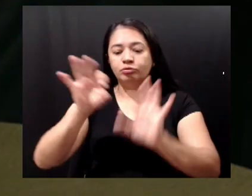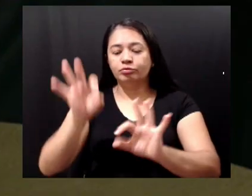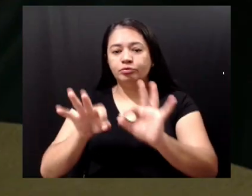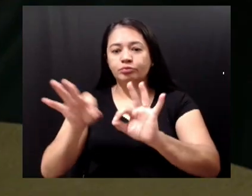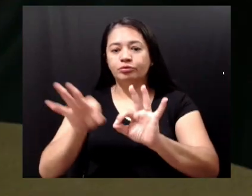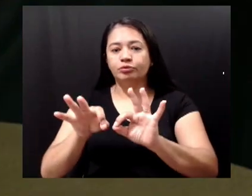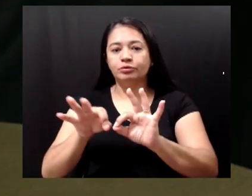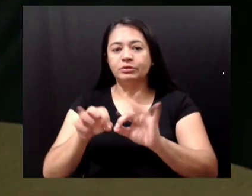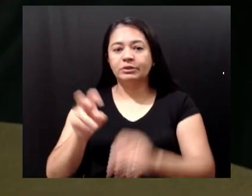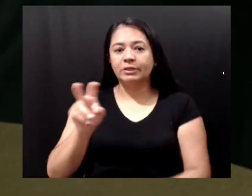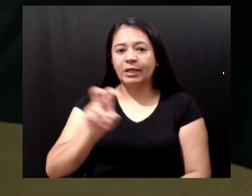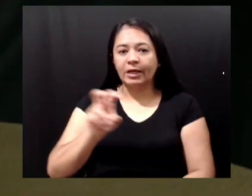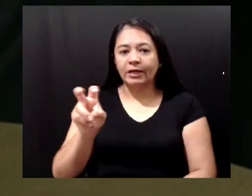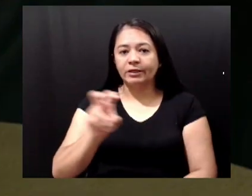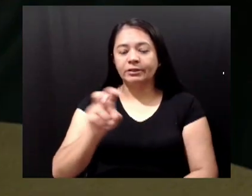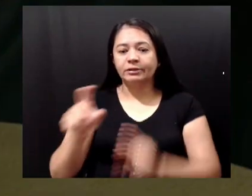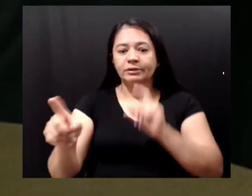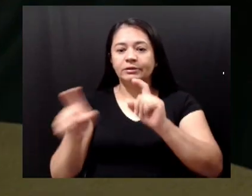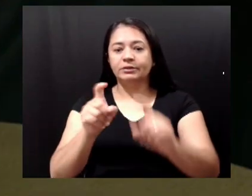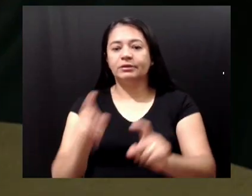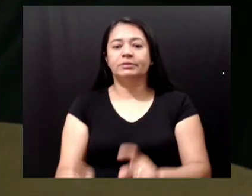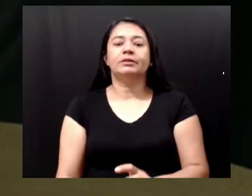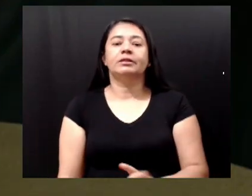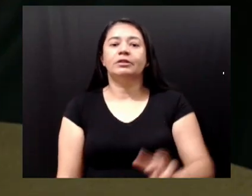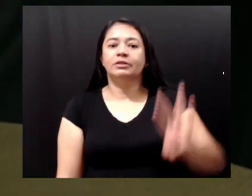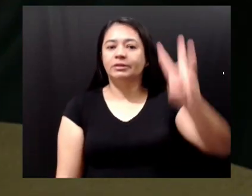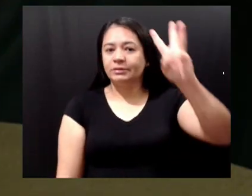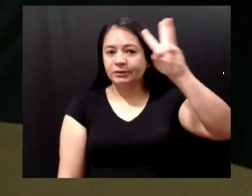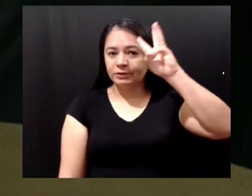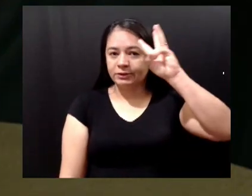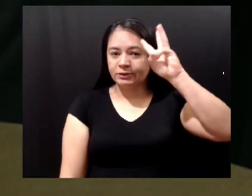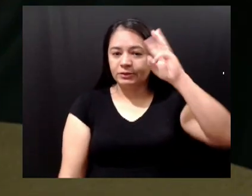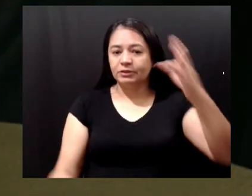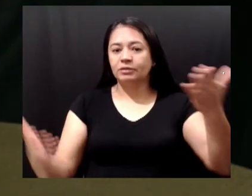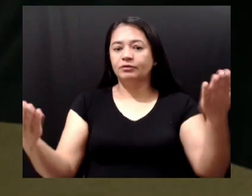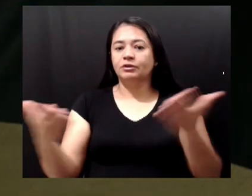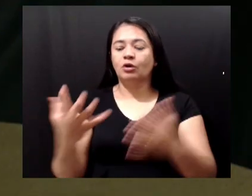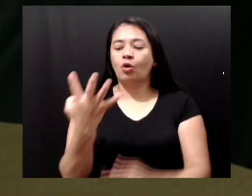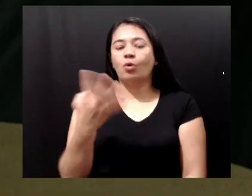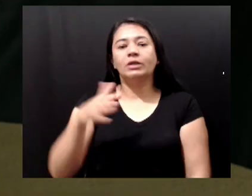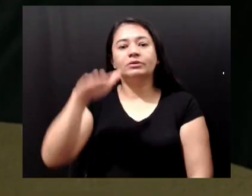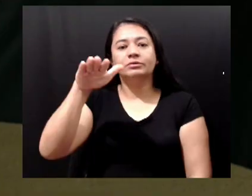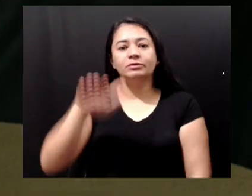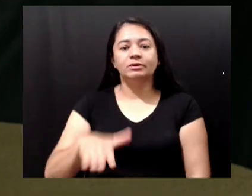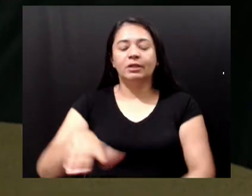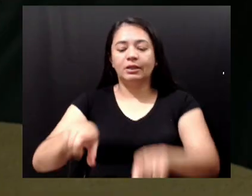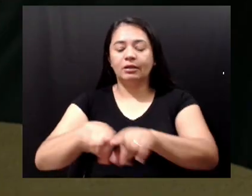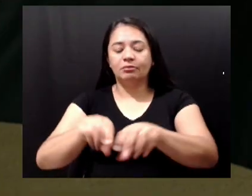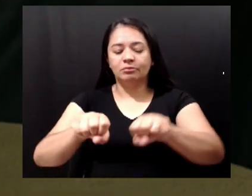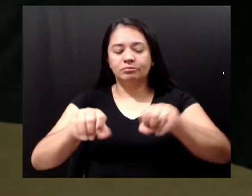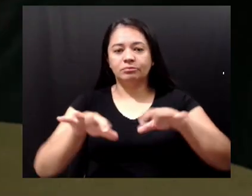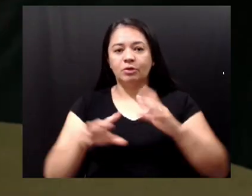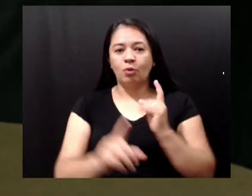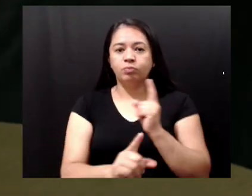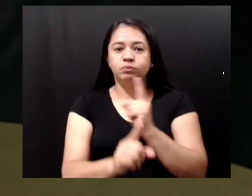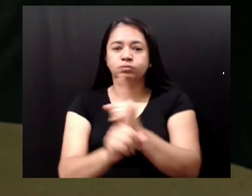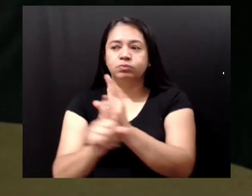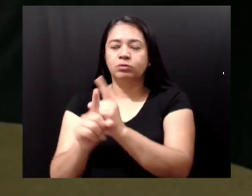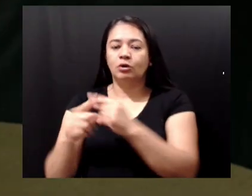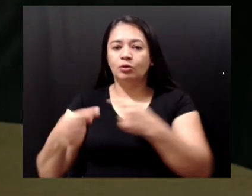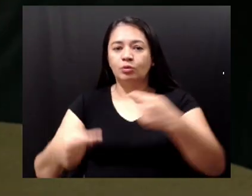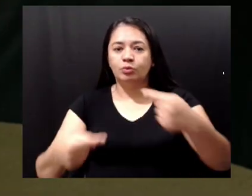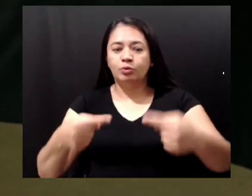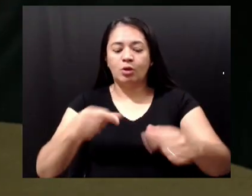nesta terça-feira, hoje, às 4 da tarde, no plenarinho. O encontro vai discutir mudanças no